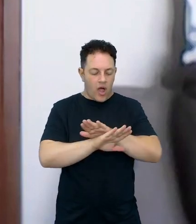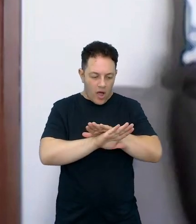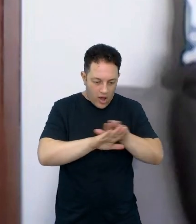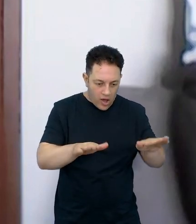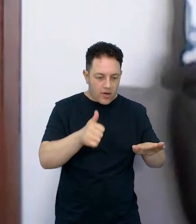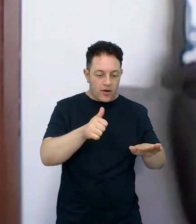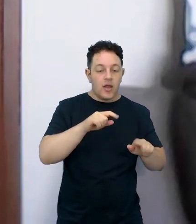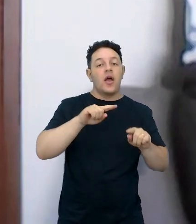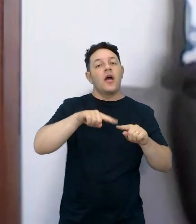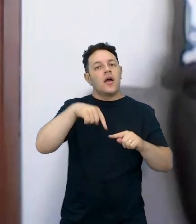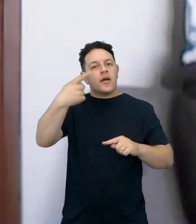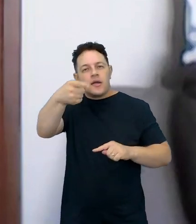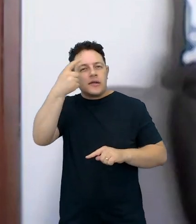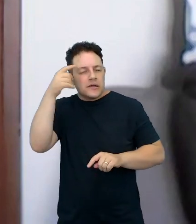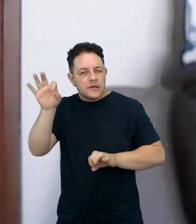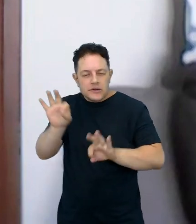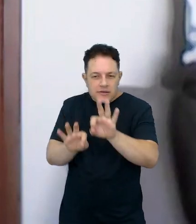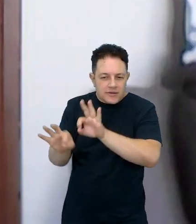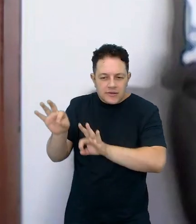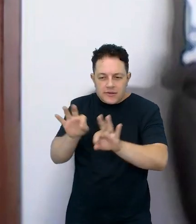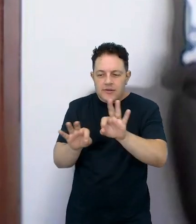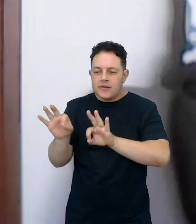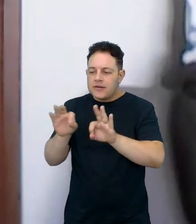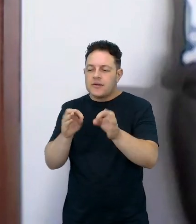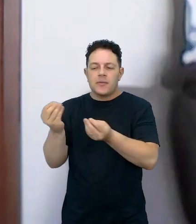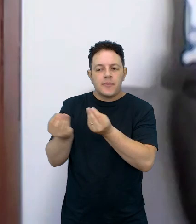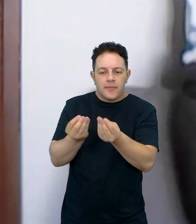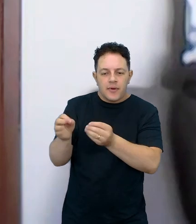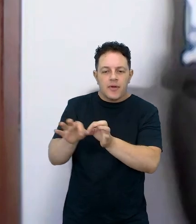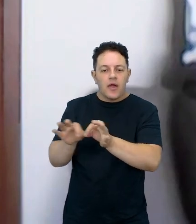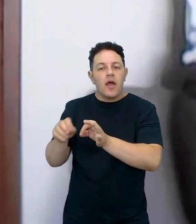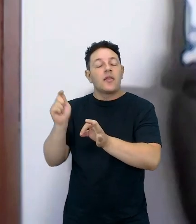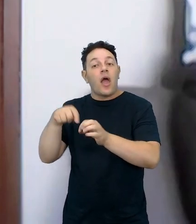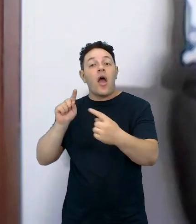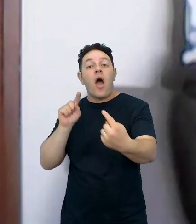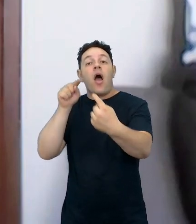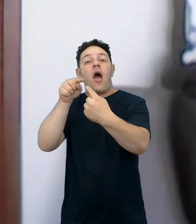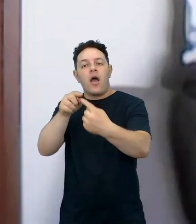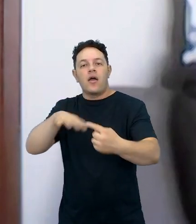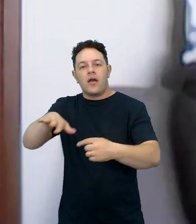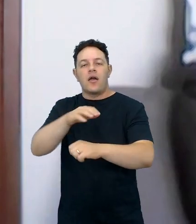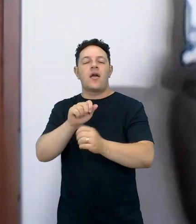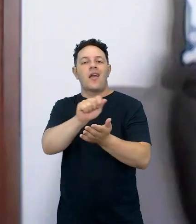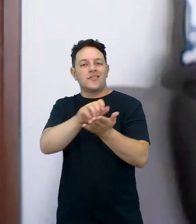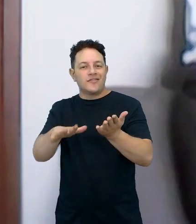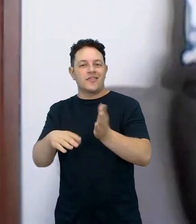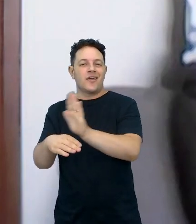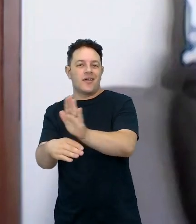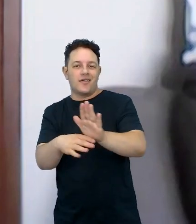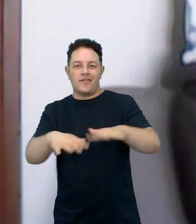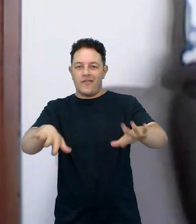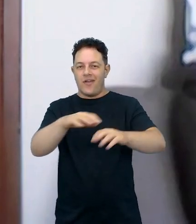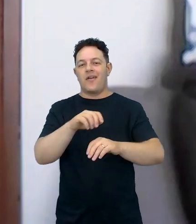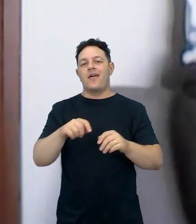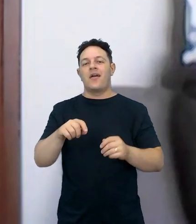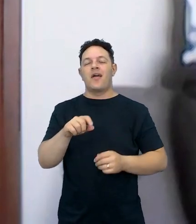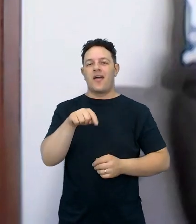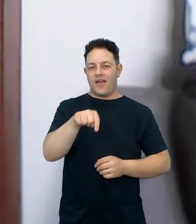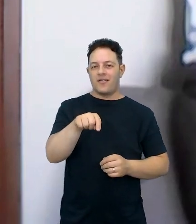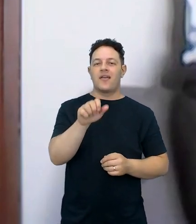já comecem a elaborar um planejamento para aplicar essa atividade, a